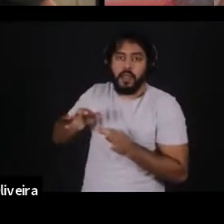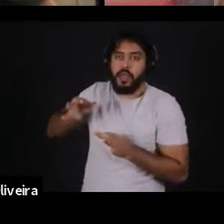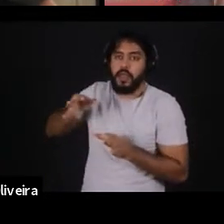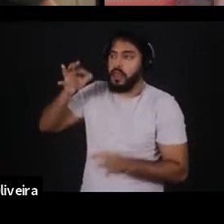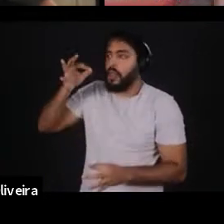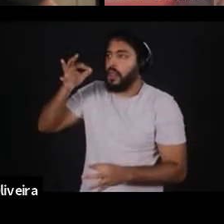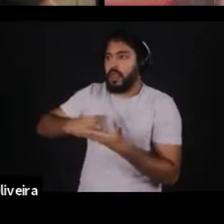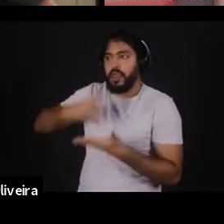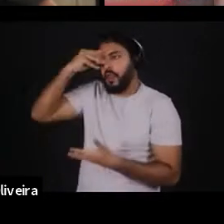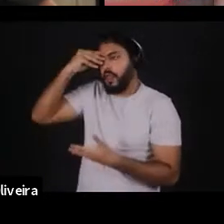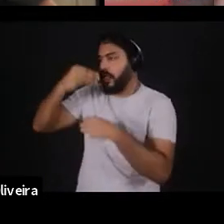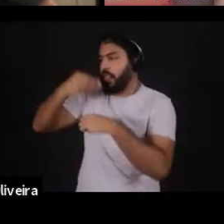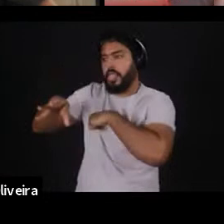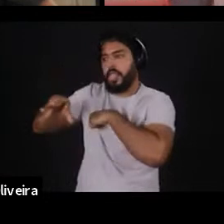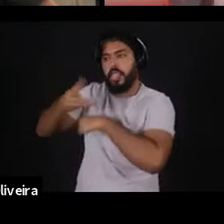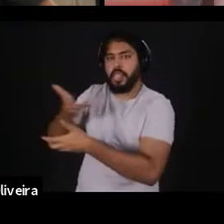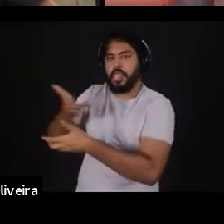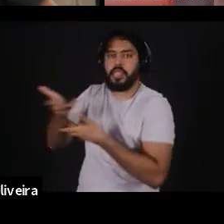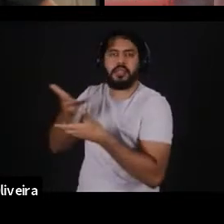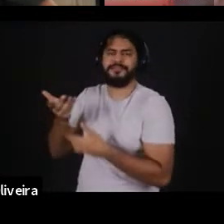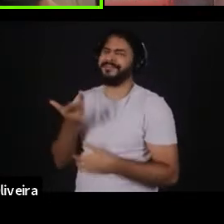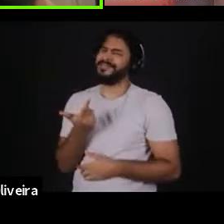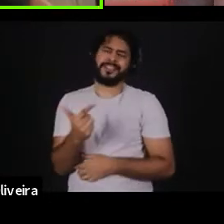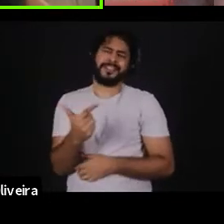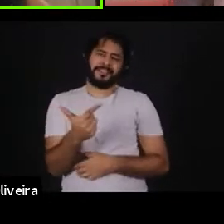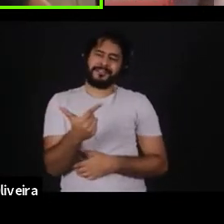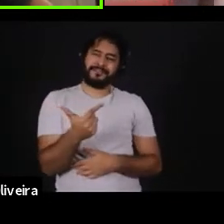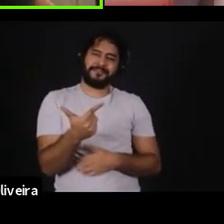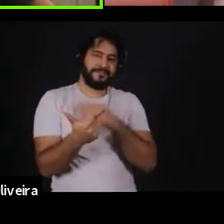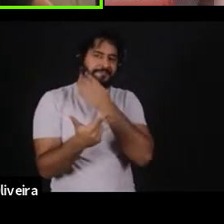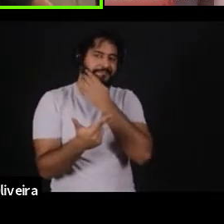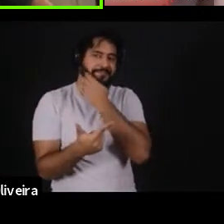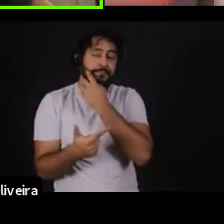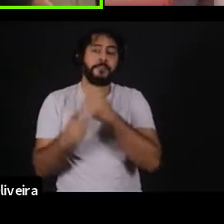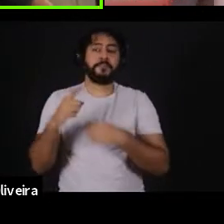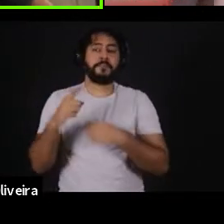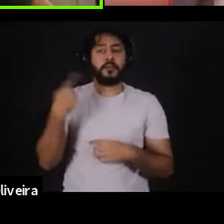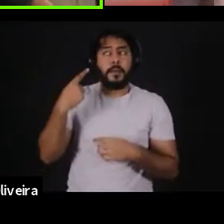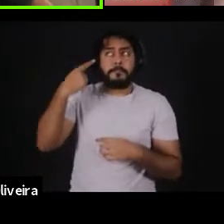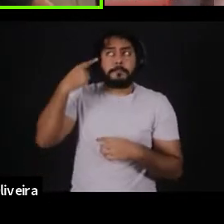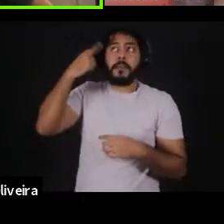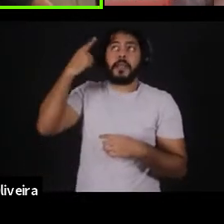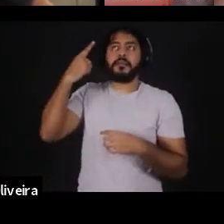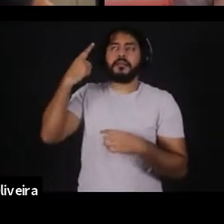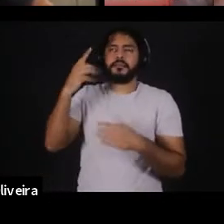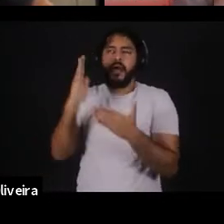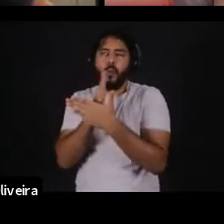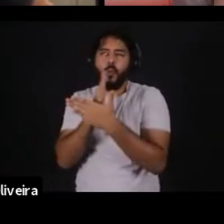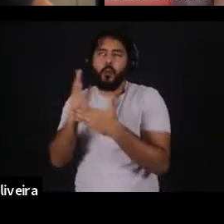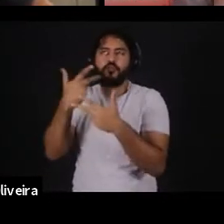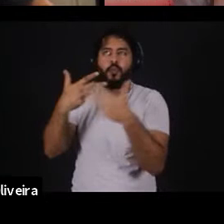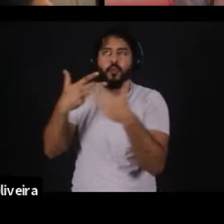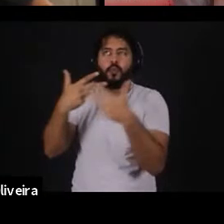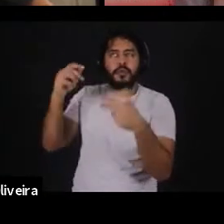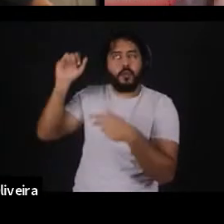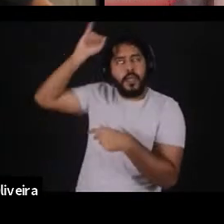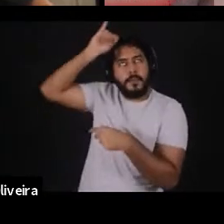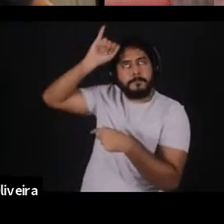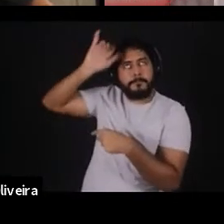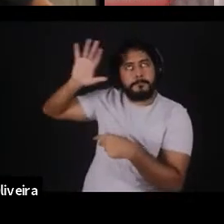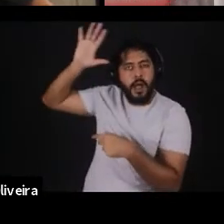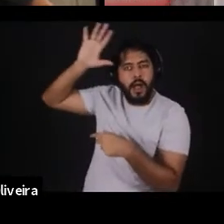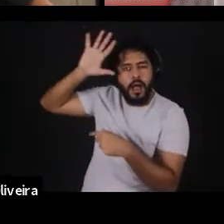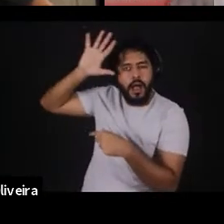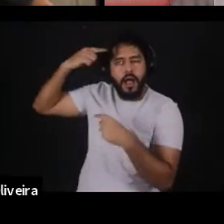muito, a gente não tem muito essa relação, assim. Que legal. A gente pensa algumas imagens, articula algumas coisas e vai, e